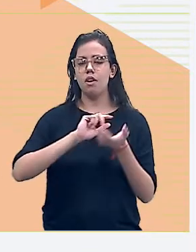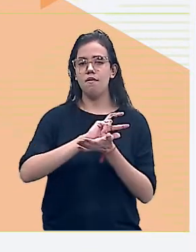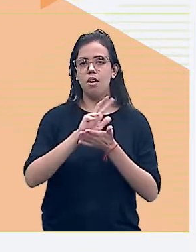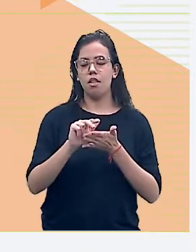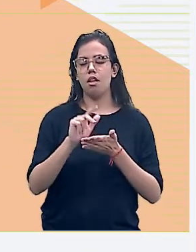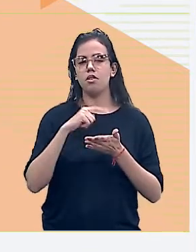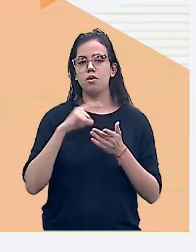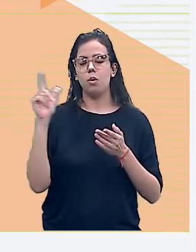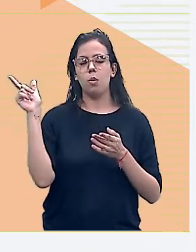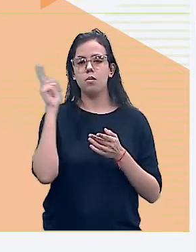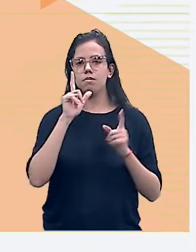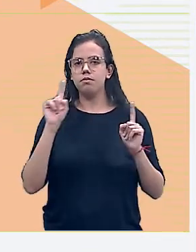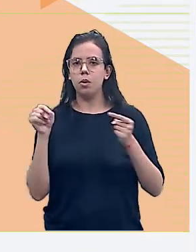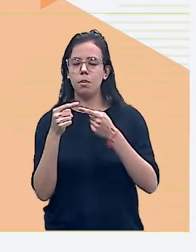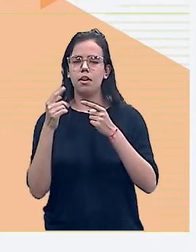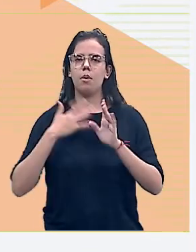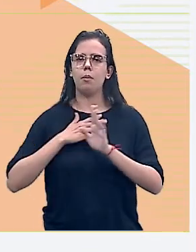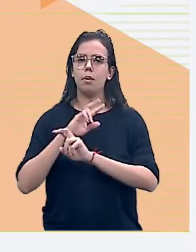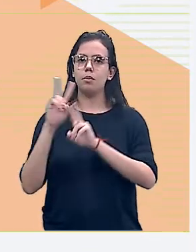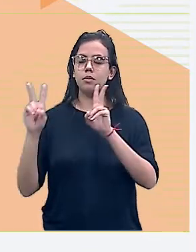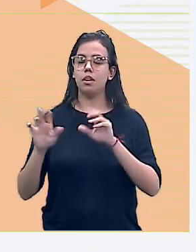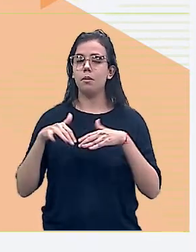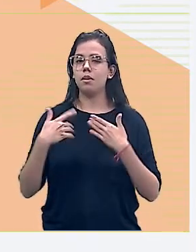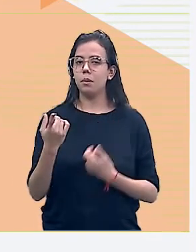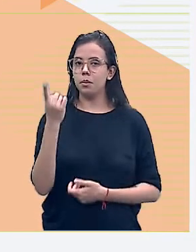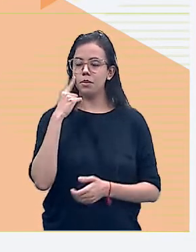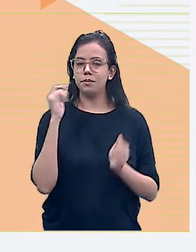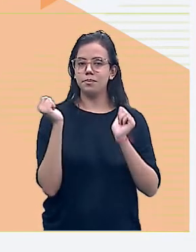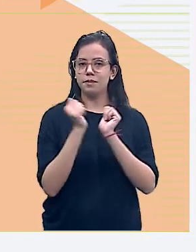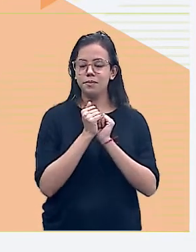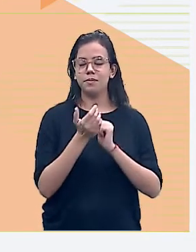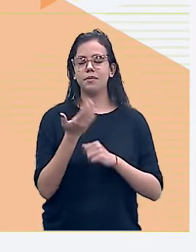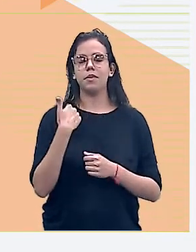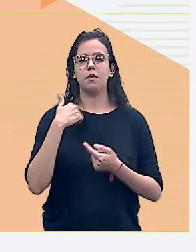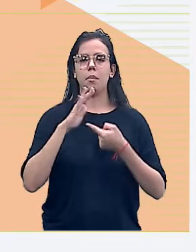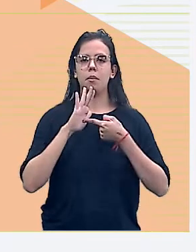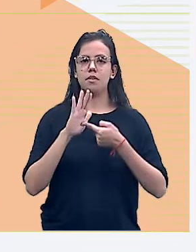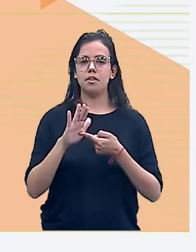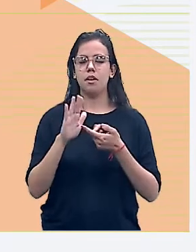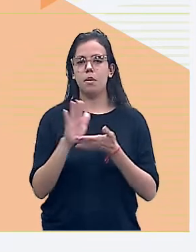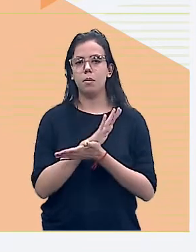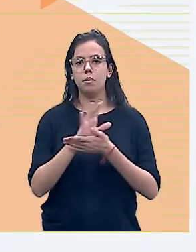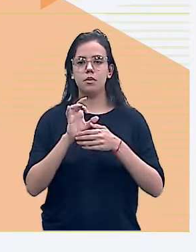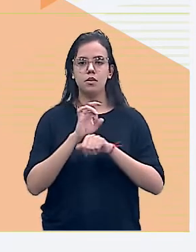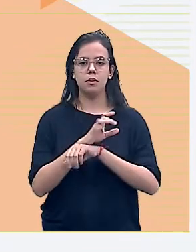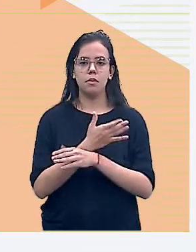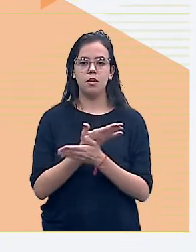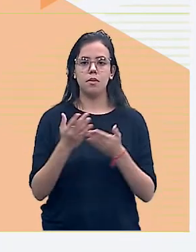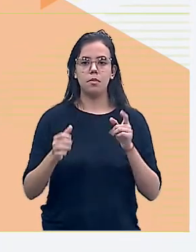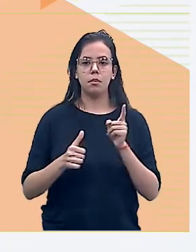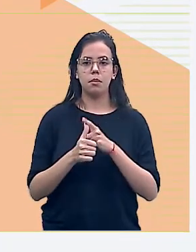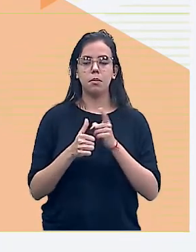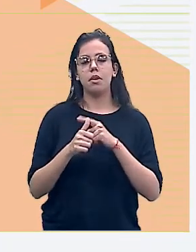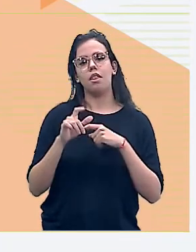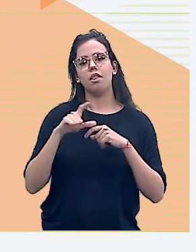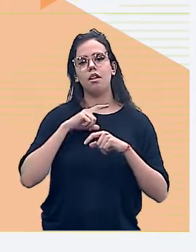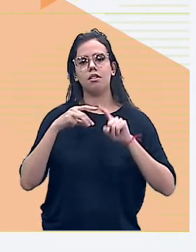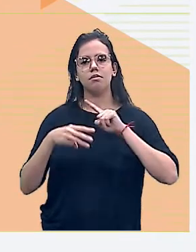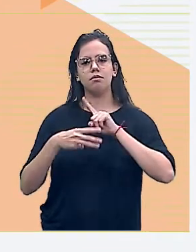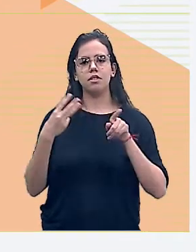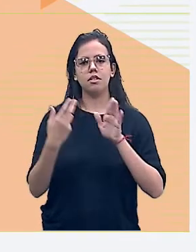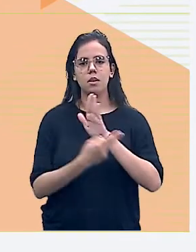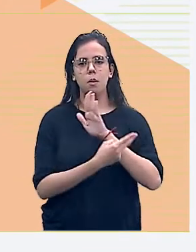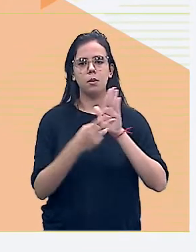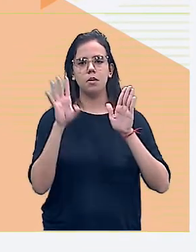a minha discussão Então vem comigo Olha esse repertórios aqui que eu trouxe para ti primeiro eu trouxe essas três pessoinhas aqui